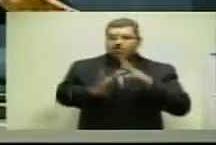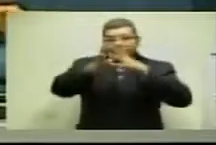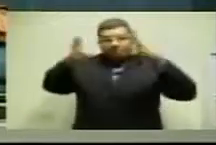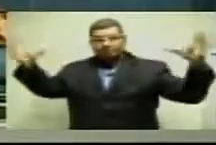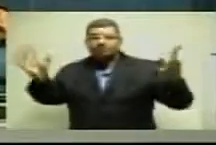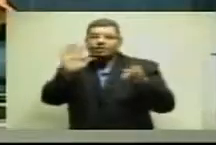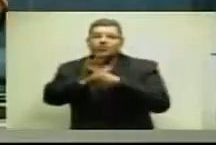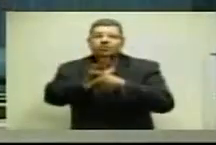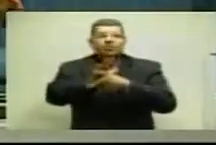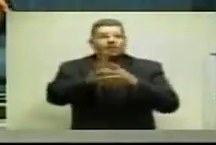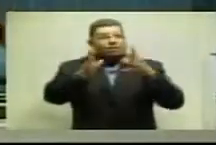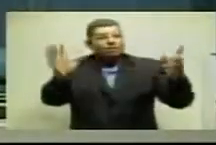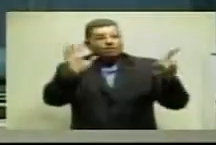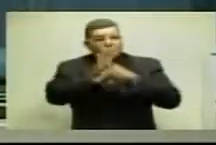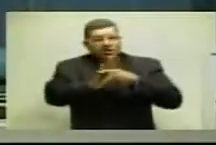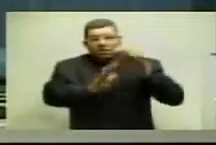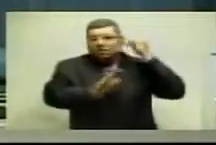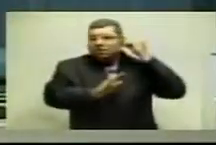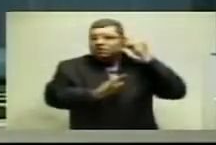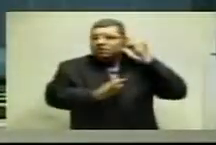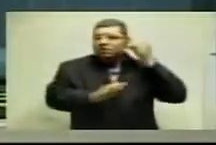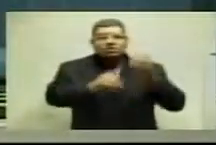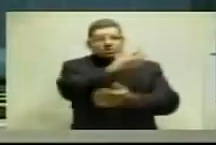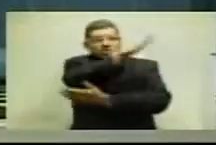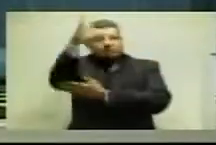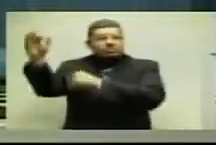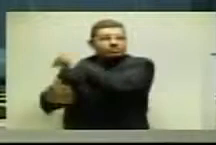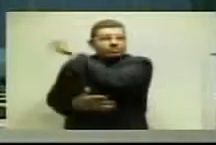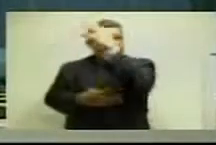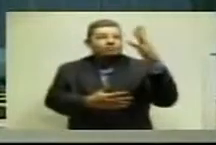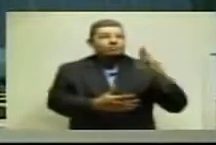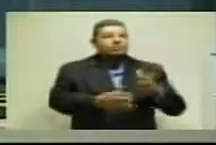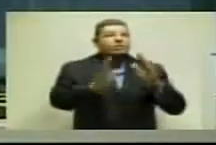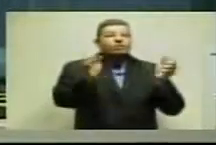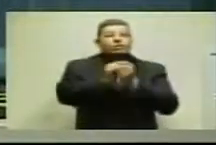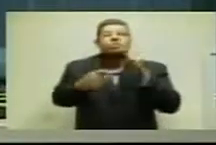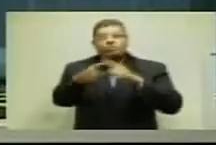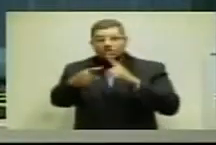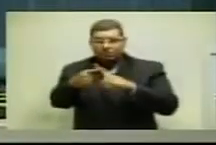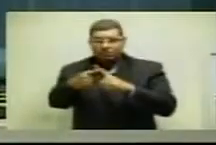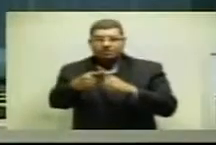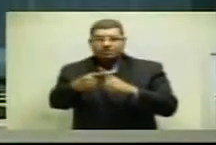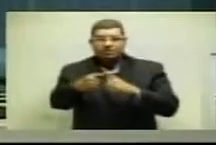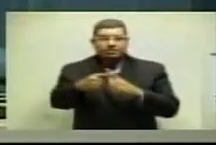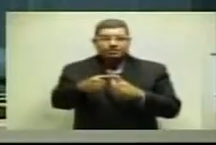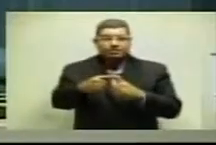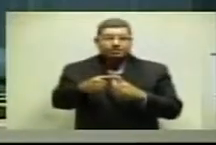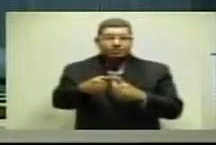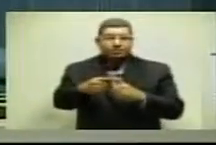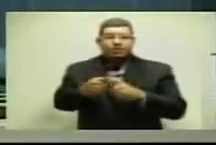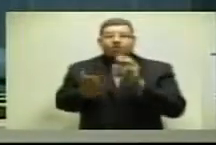grande maioria, a maior parte das florestas devastadas, justamente porque